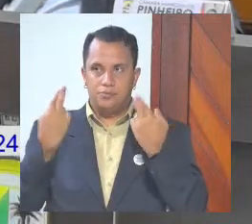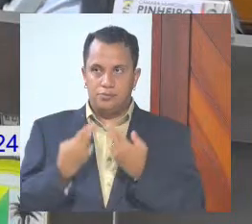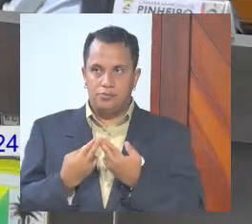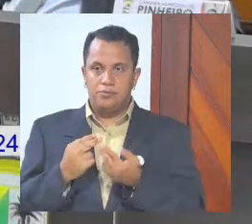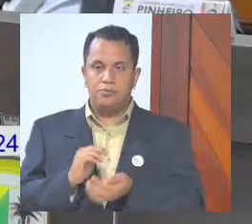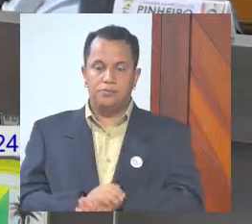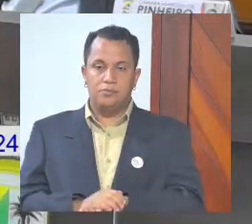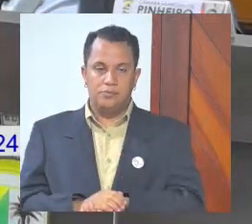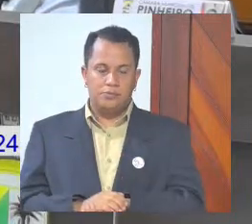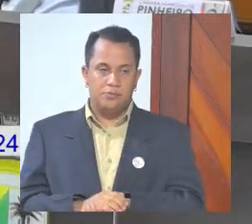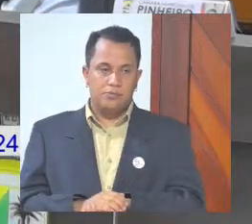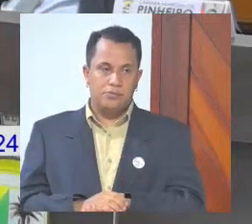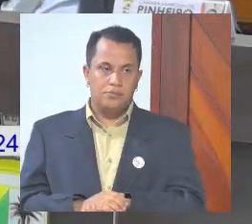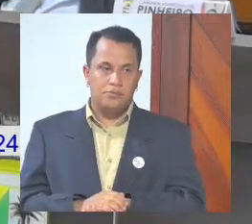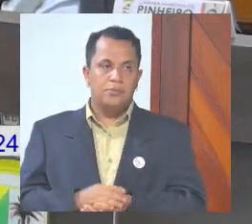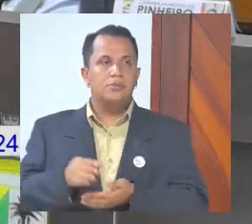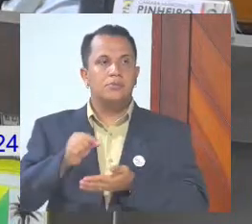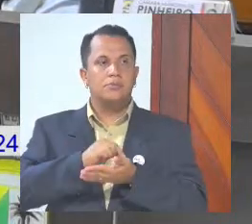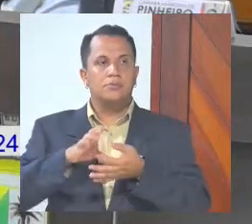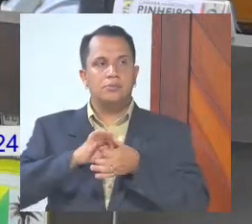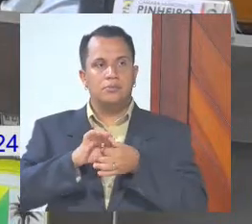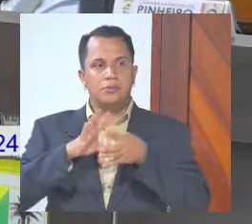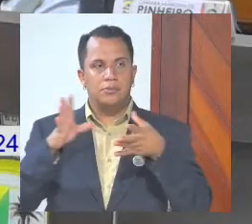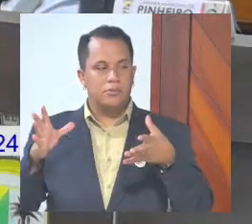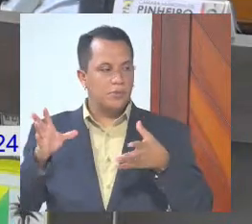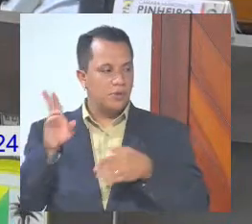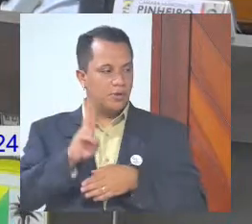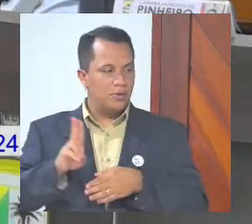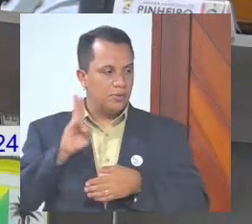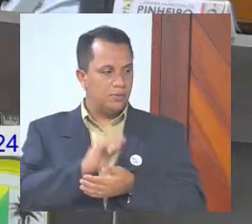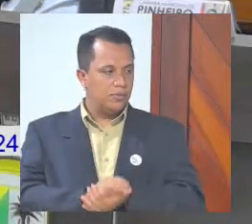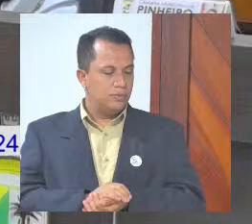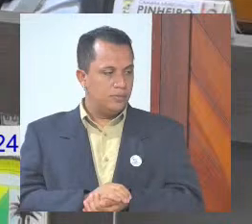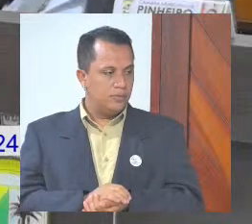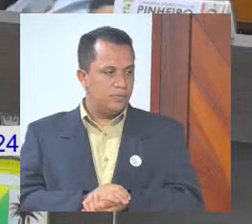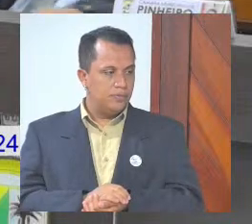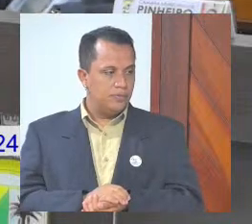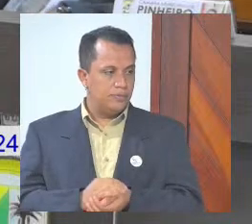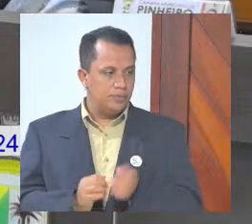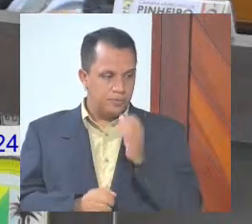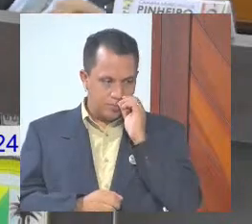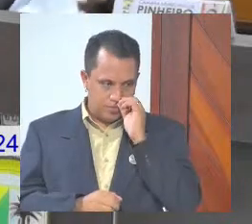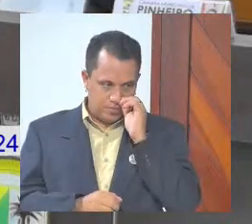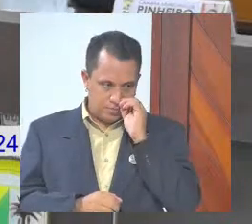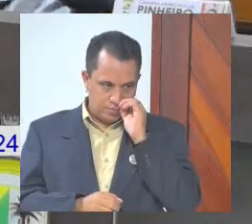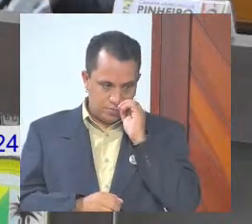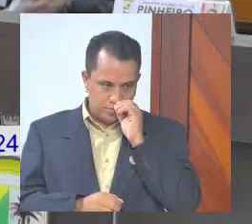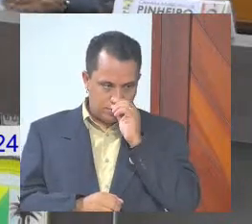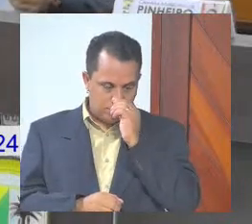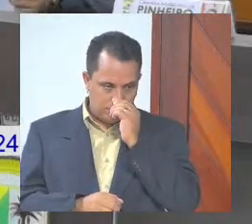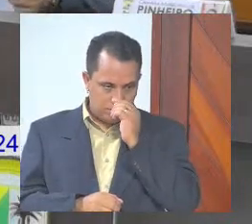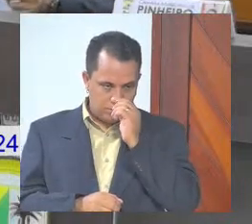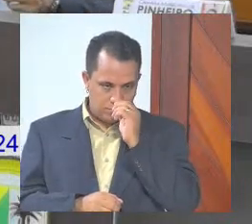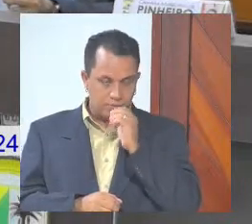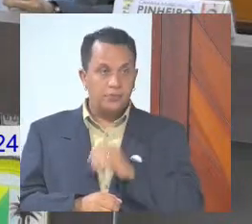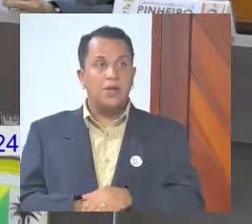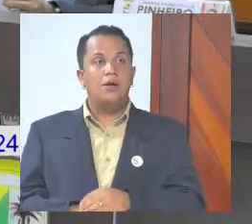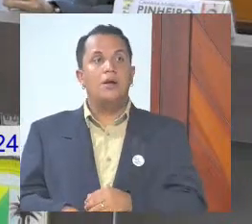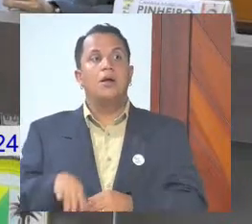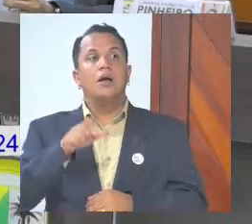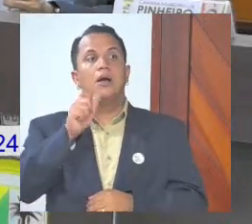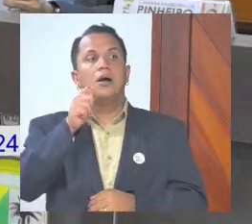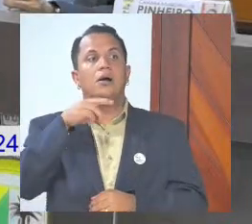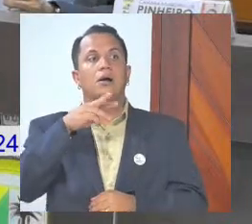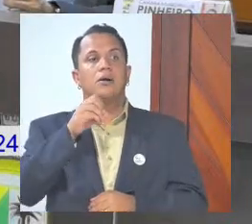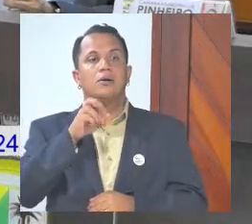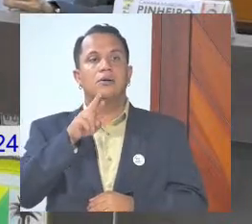vereadores e já autorizamos o senhor a usar. O senhor Amorim Ferreira, você